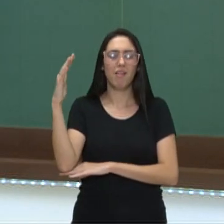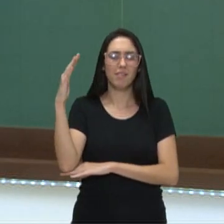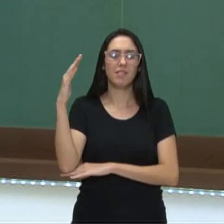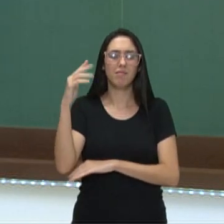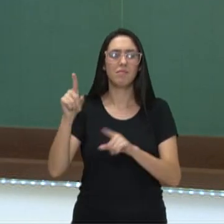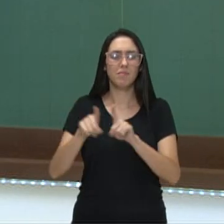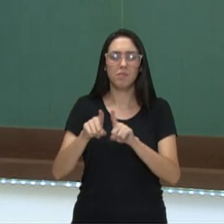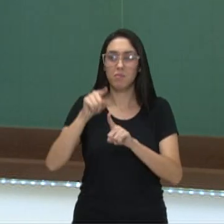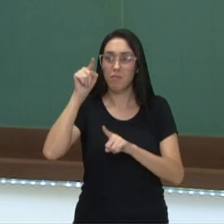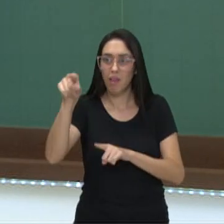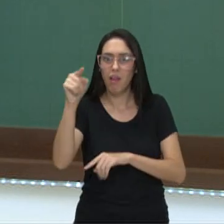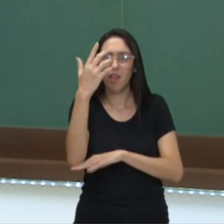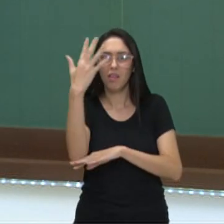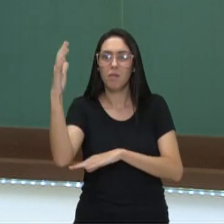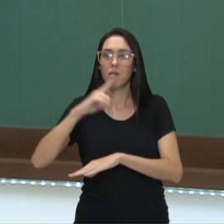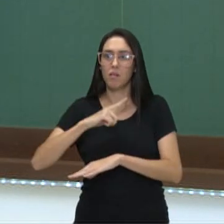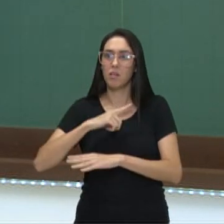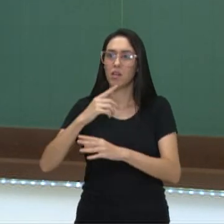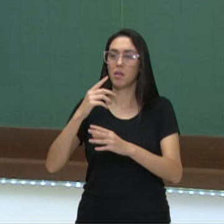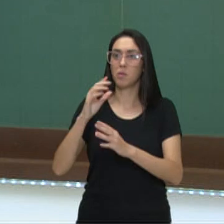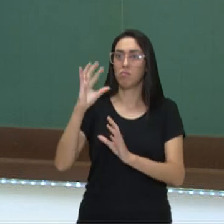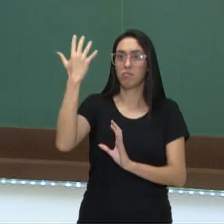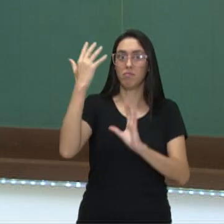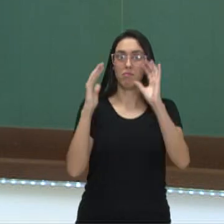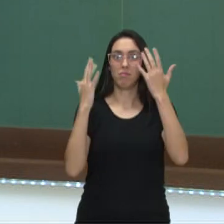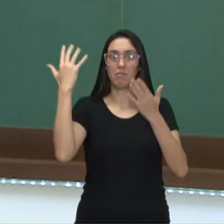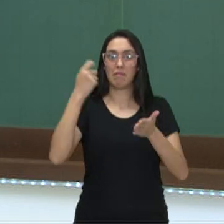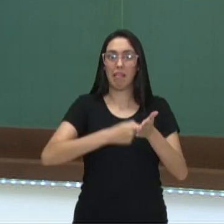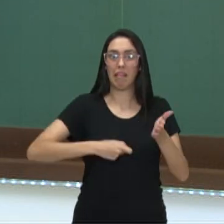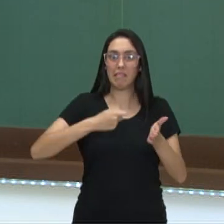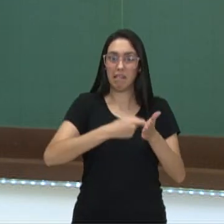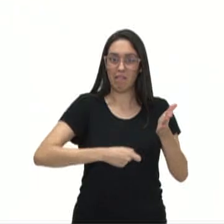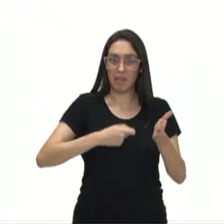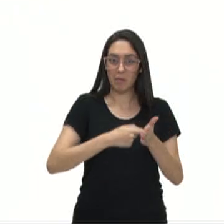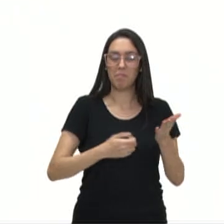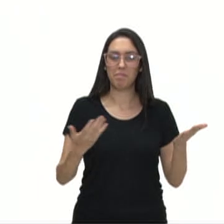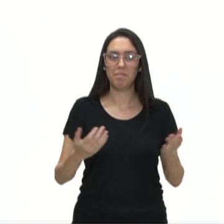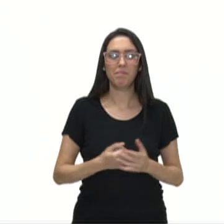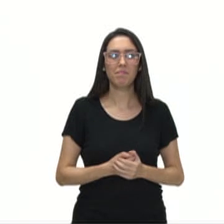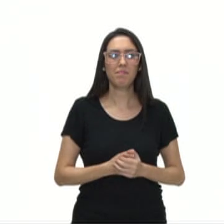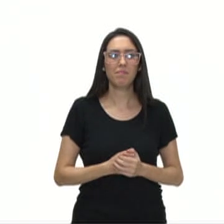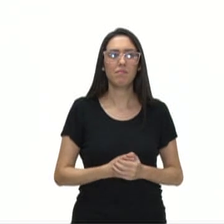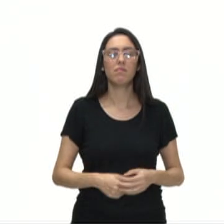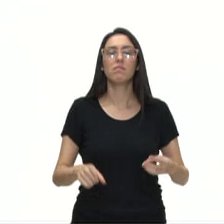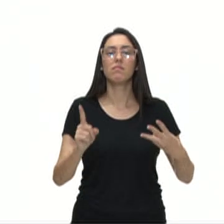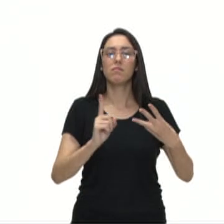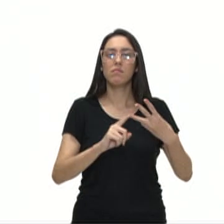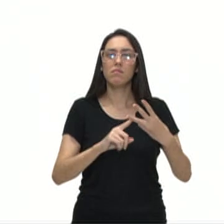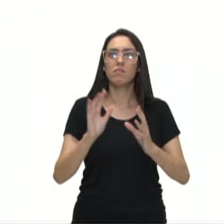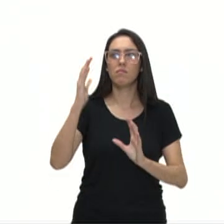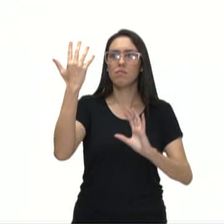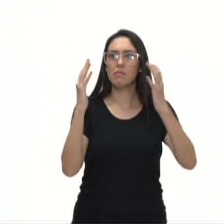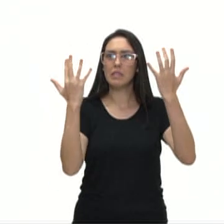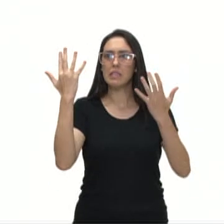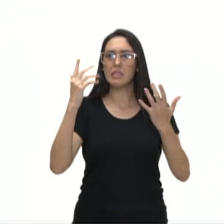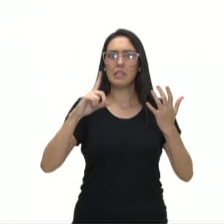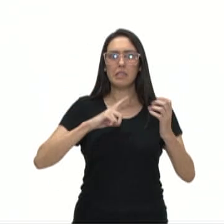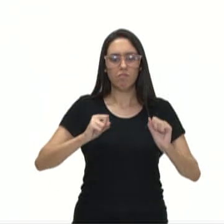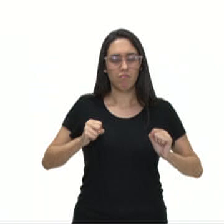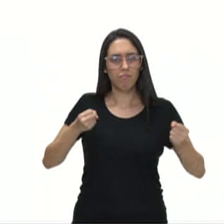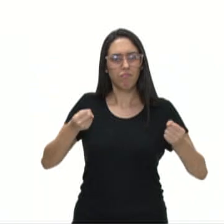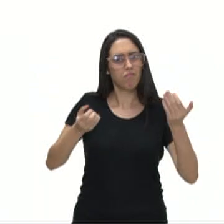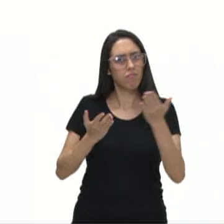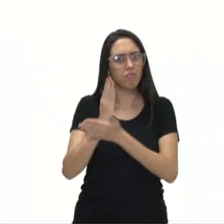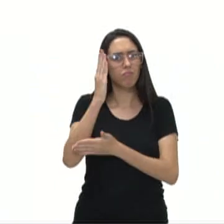própria natureza que nos traz os desafios a serem vencidos. Os desafios de superação para a prática de atividades corporais